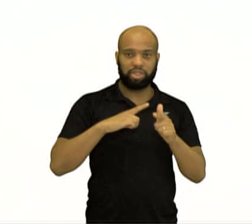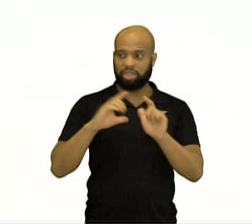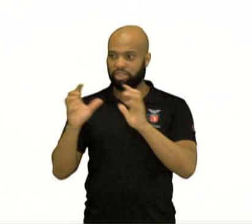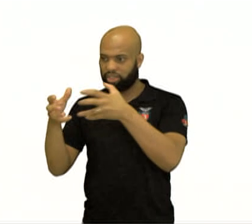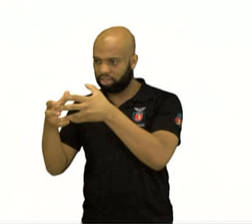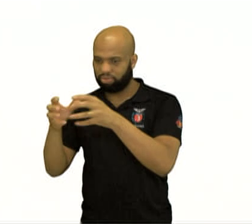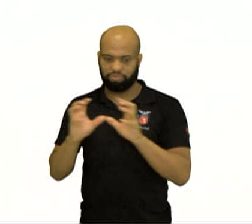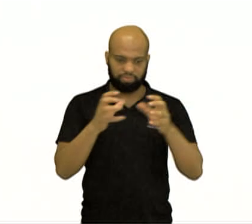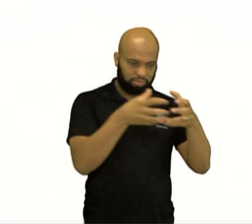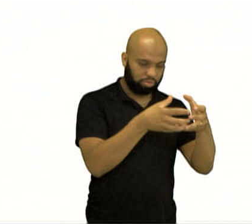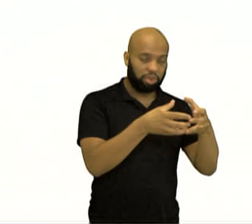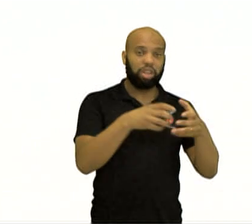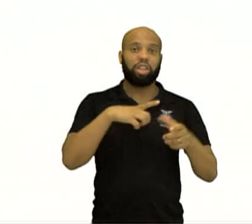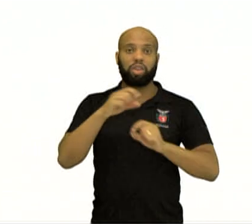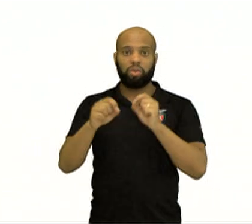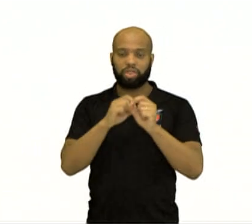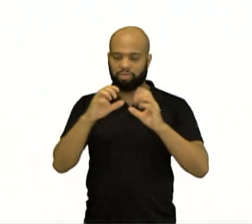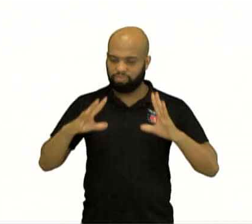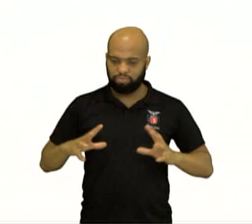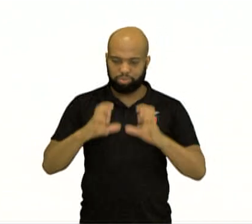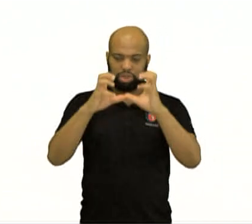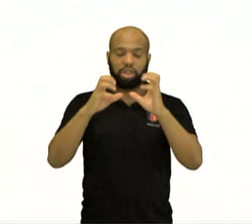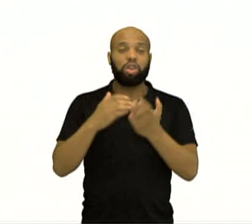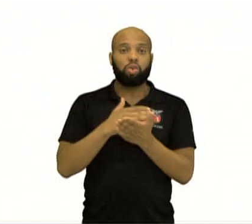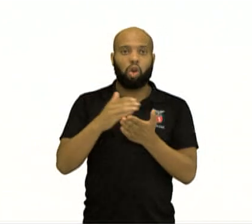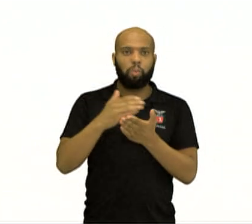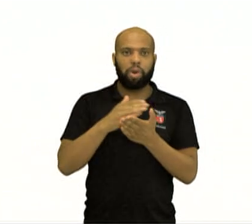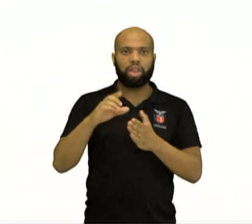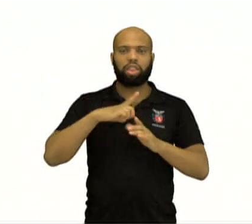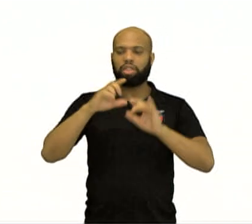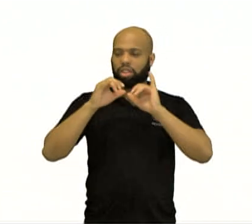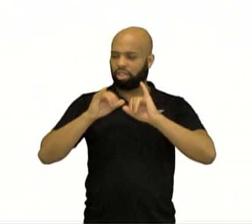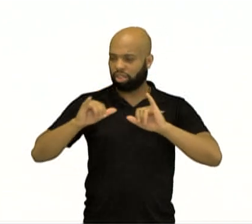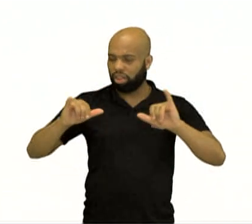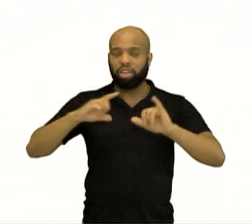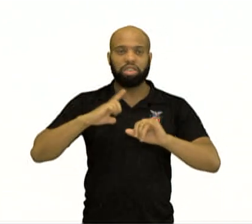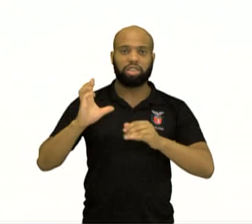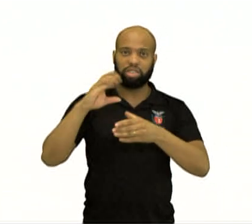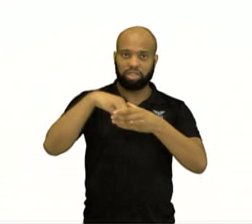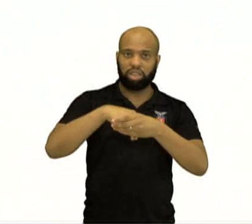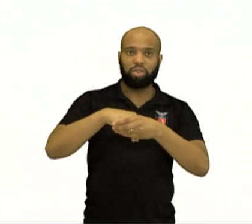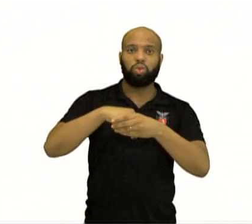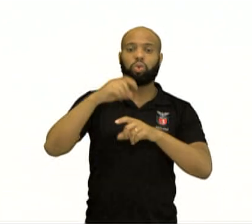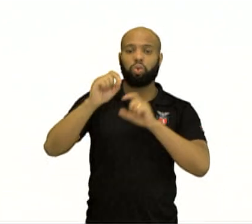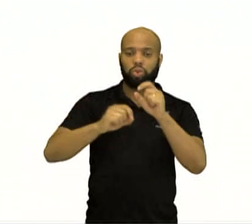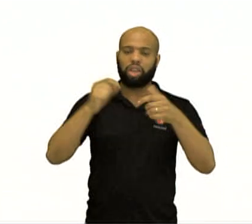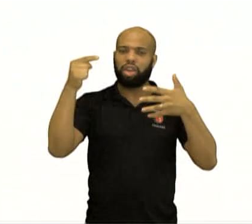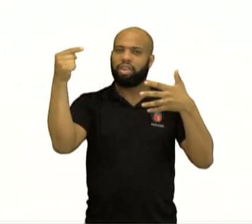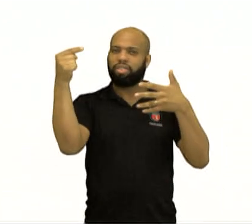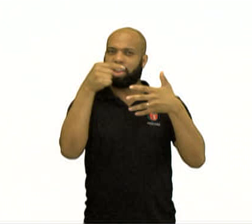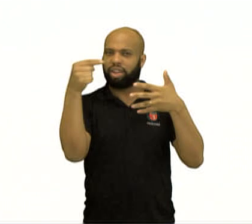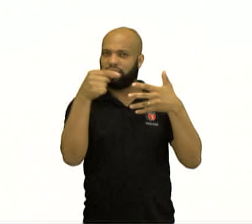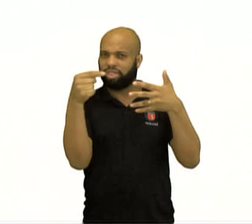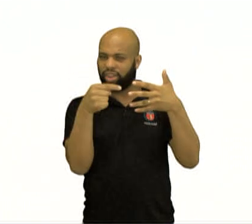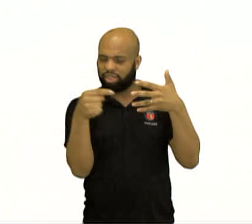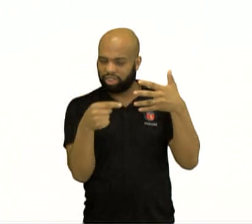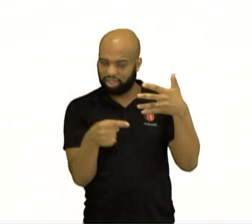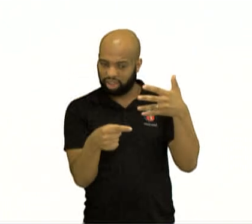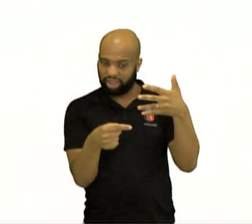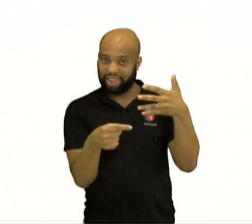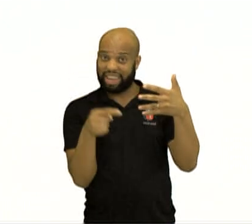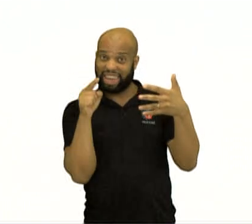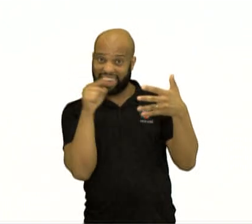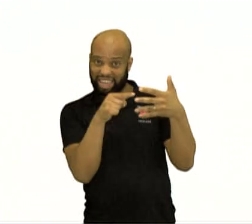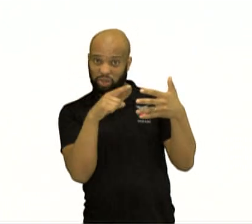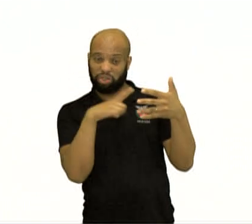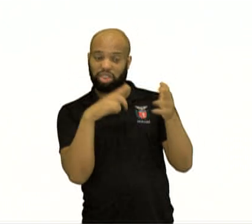classes, ela começa a repercutir dentro das próprias questões do